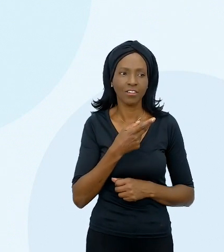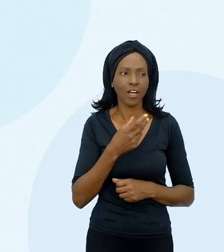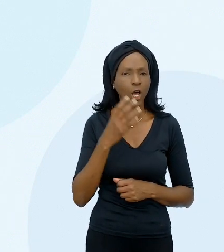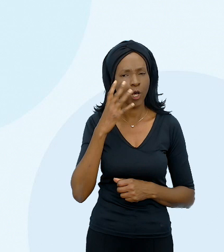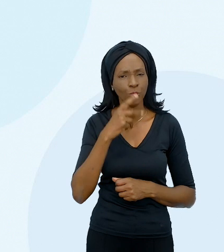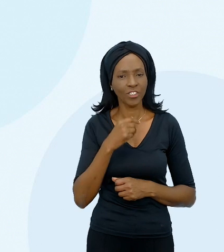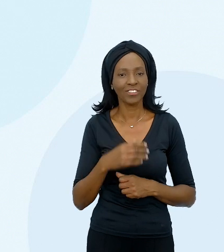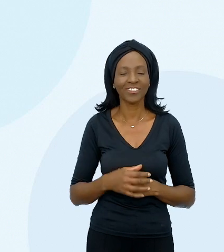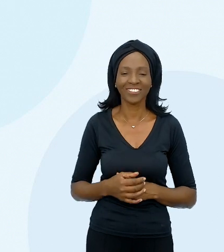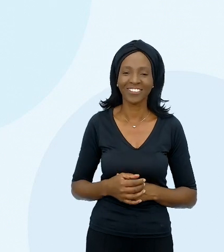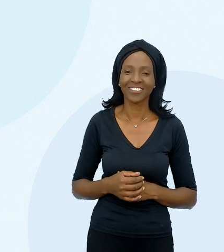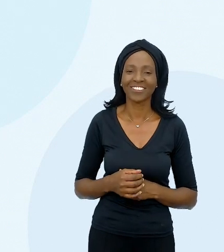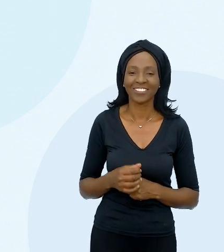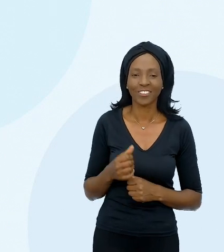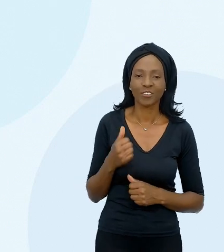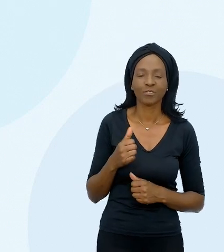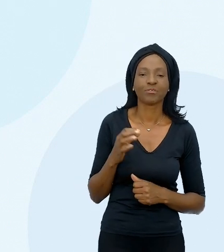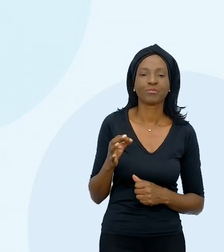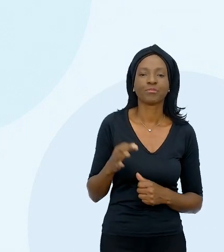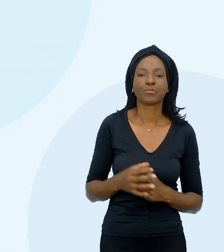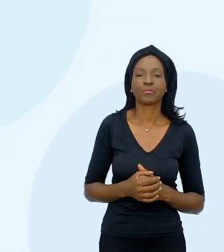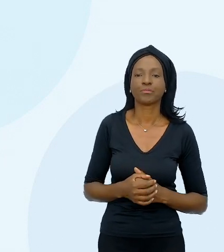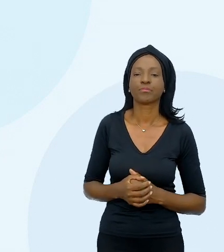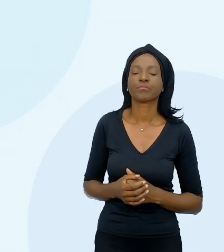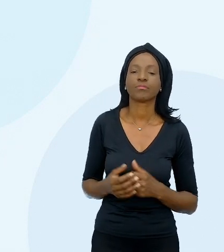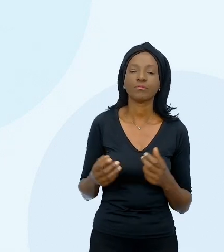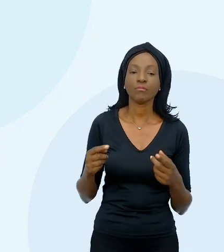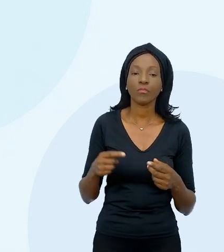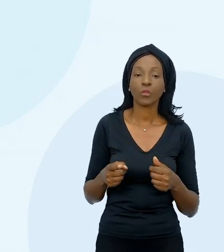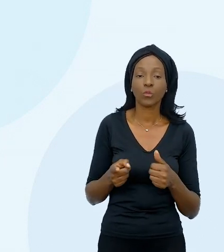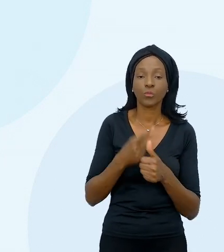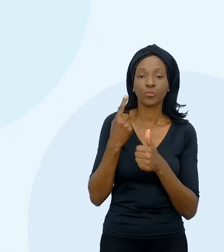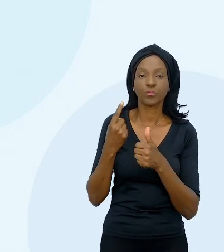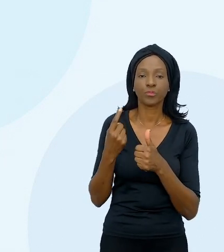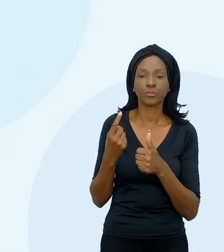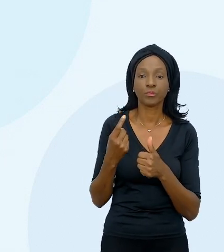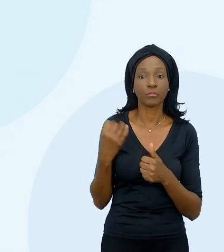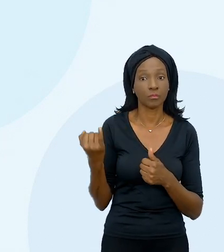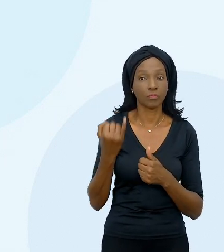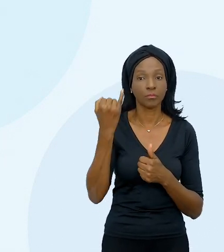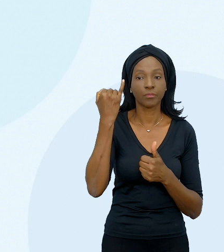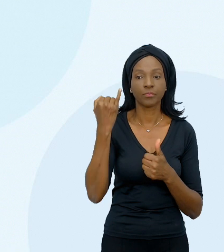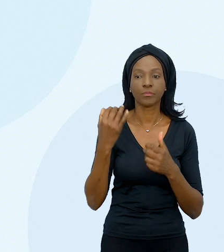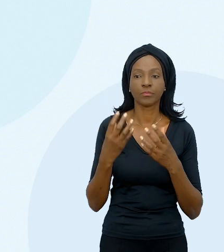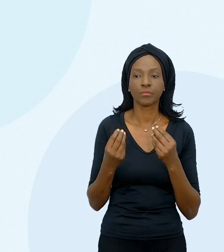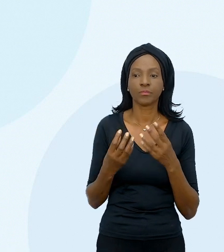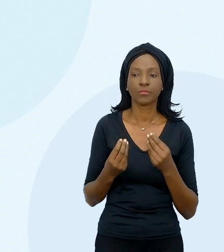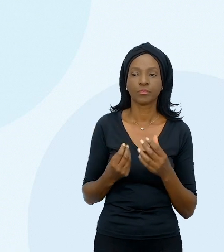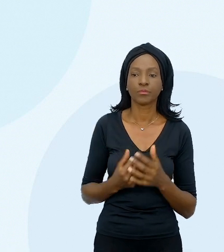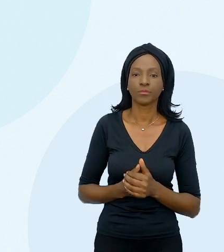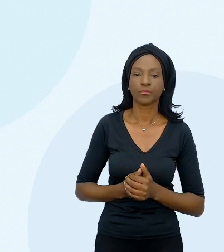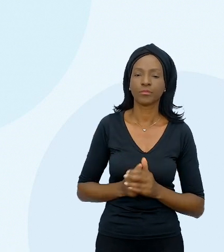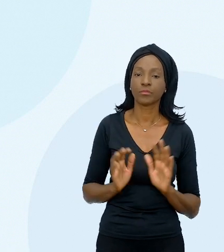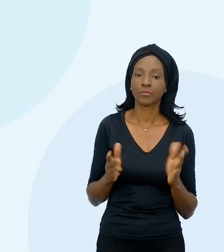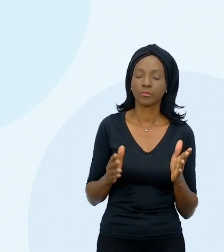melhorando. Então vamos ao primeiro aqui, que é bem importante, tá? E já